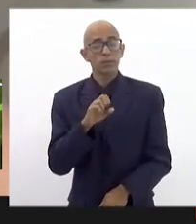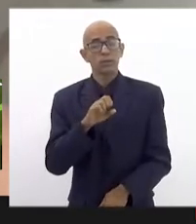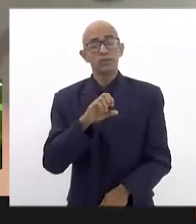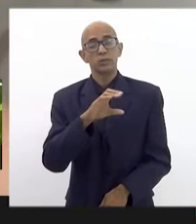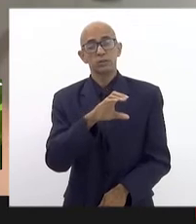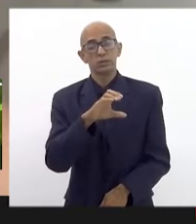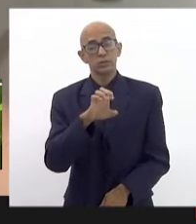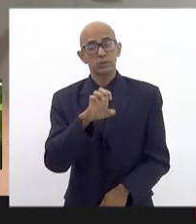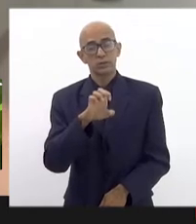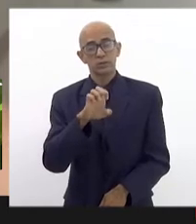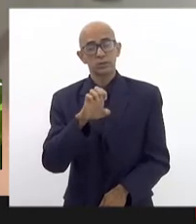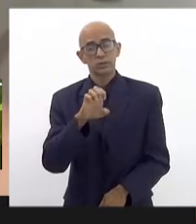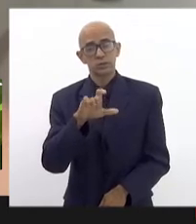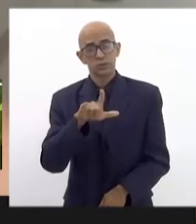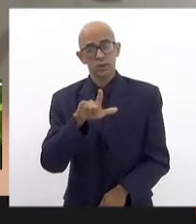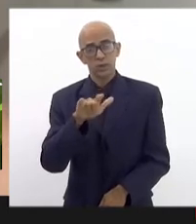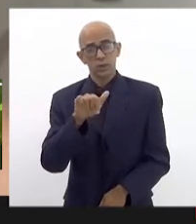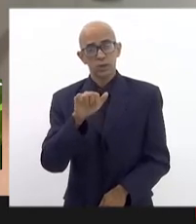parabenizar aqui,